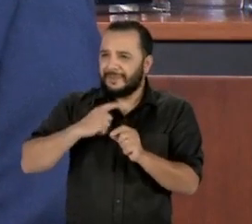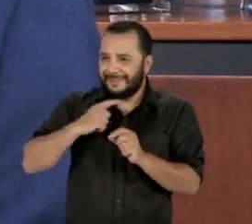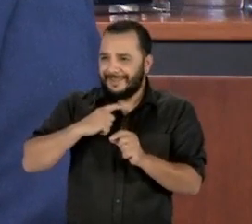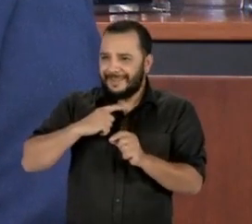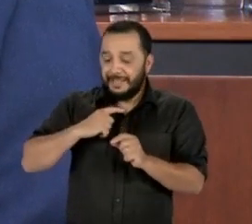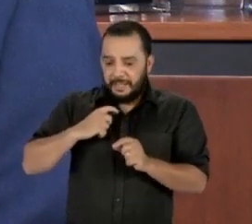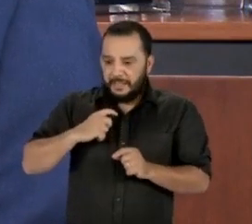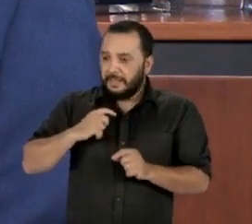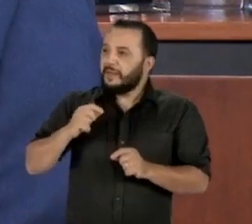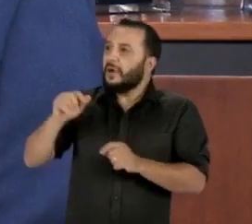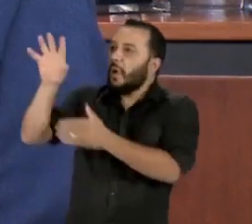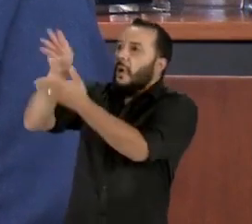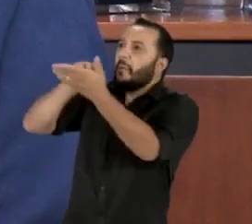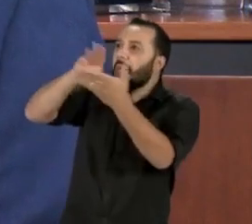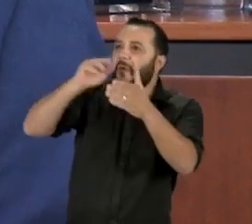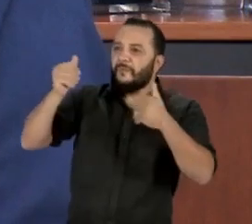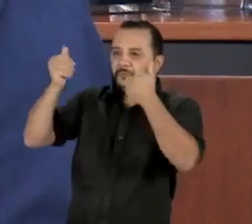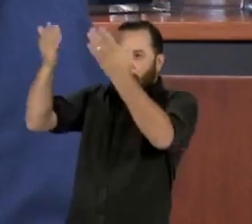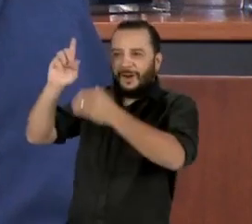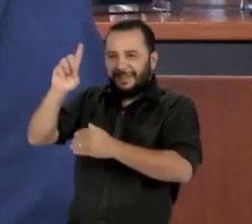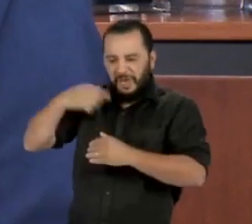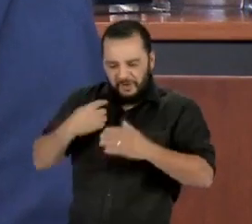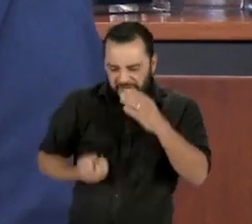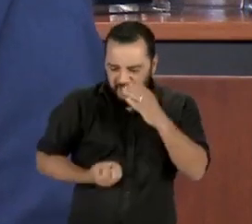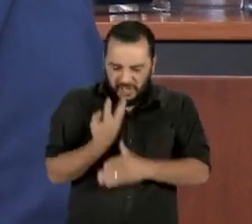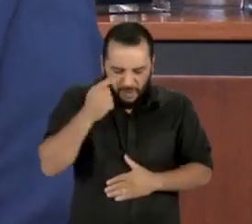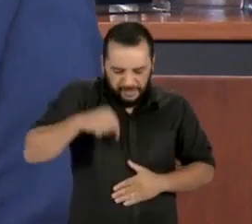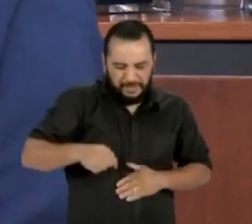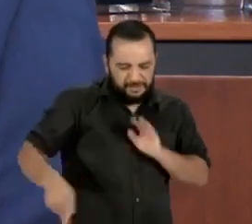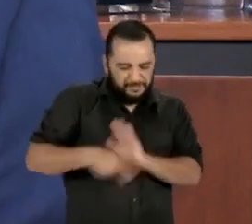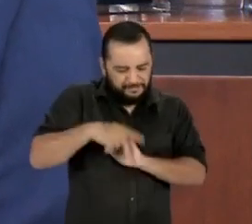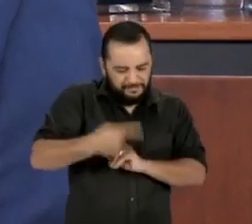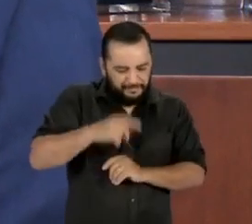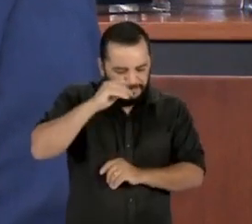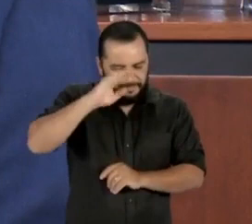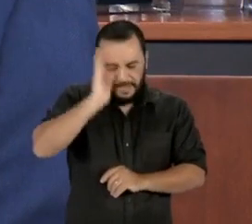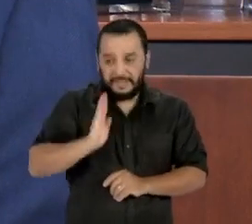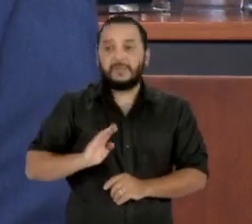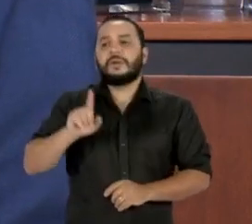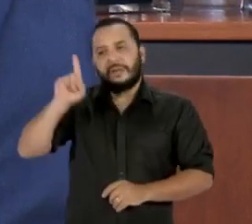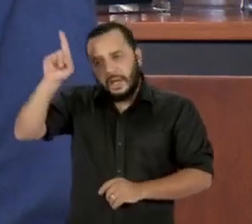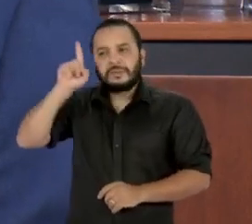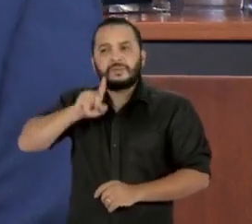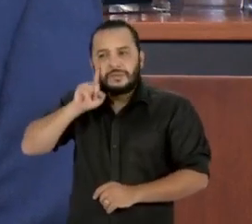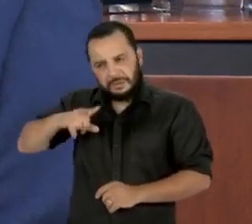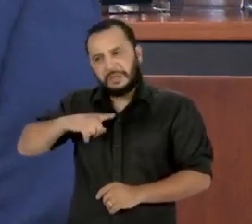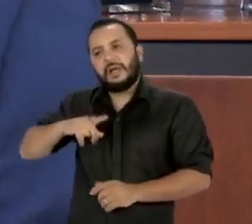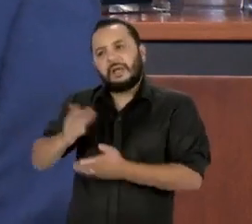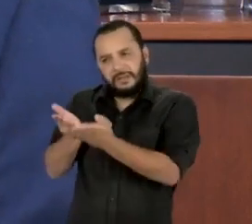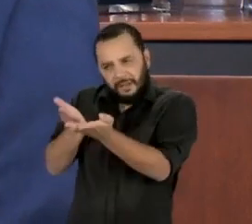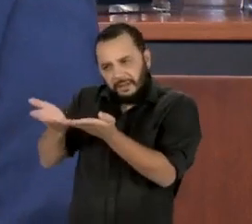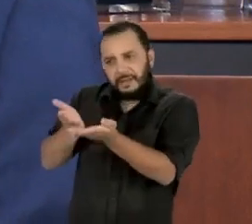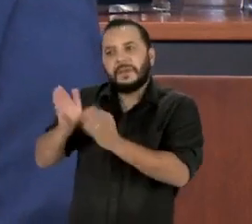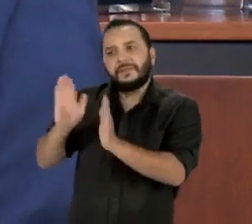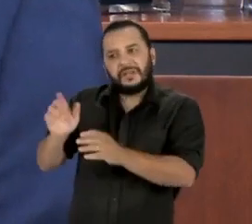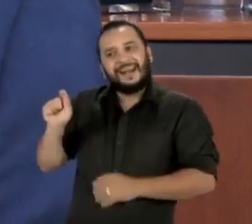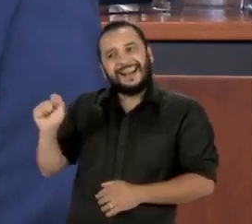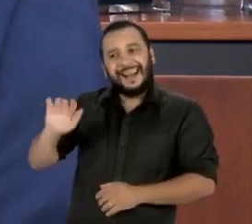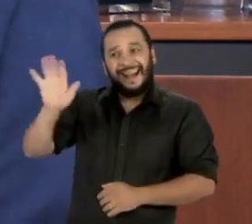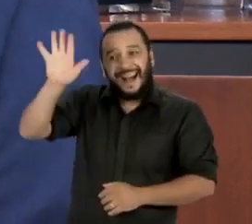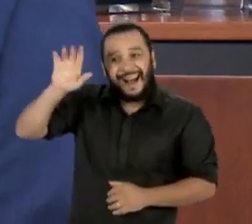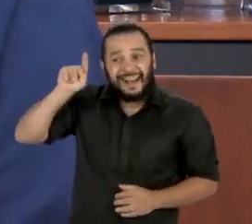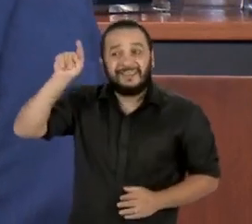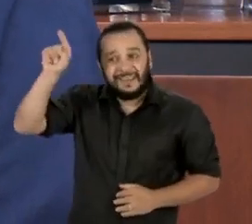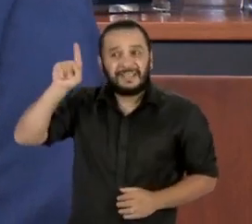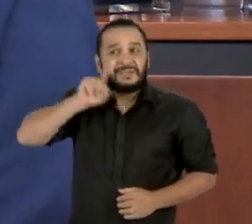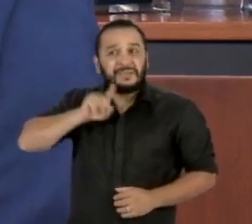intelectual das grandes companhias. Quer dizer, nos Estados Unidos existe esse tratamento, ele é proprietário, né, custa muito caro.